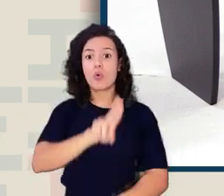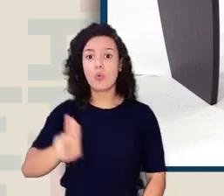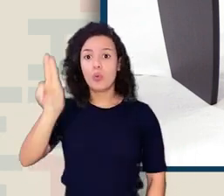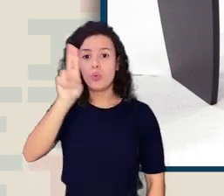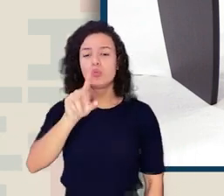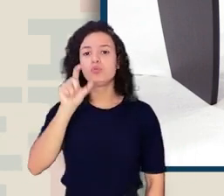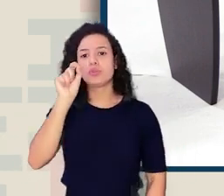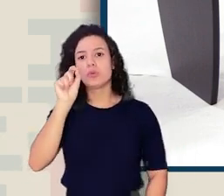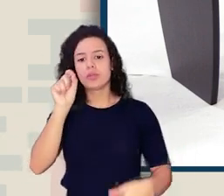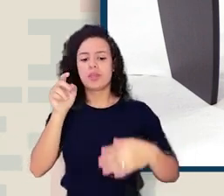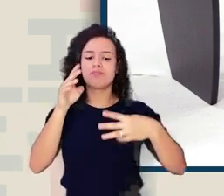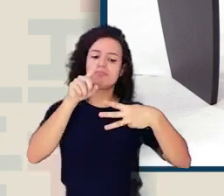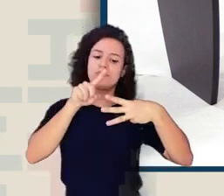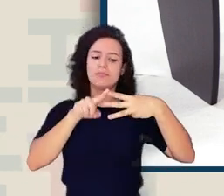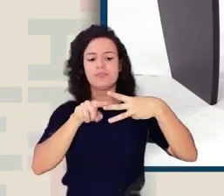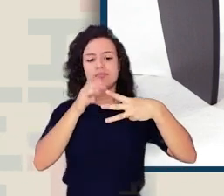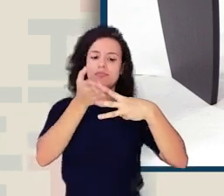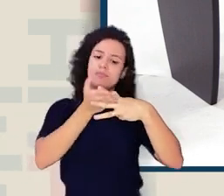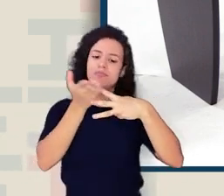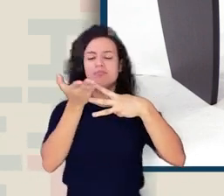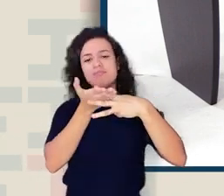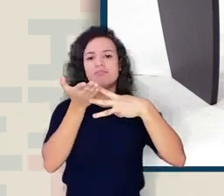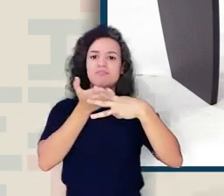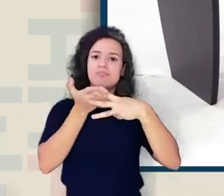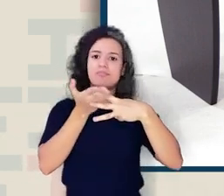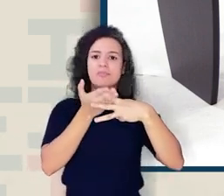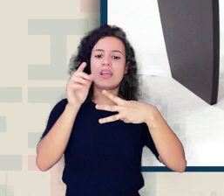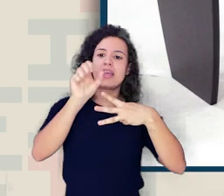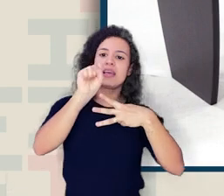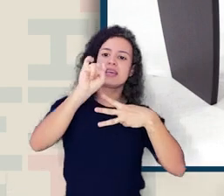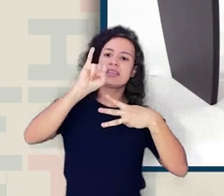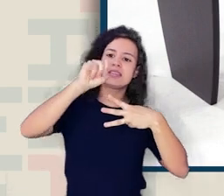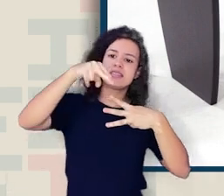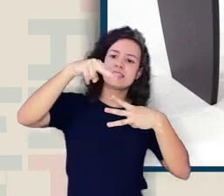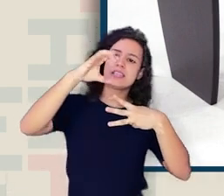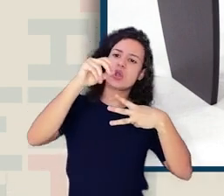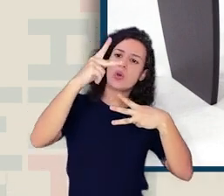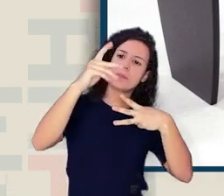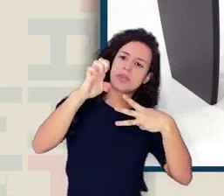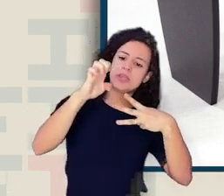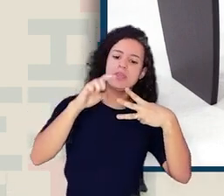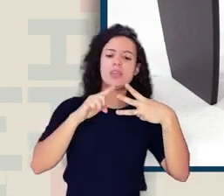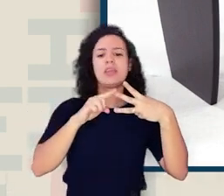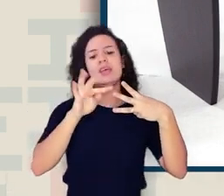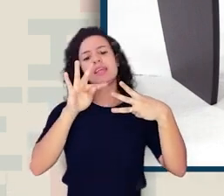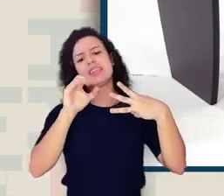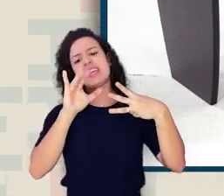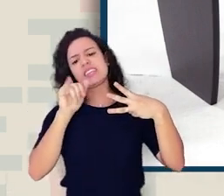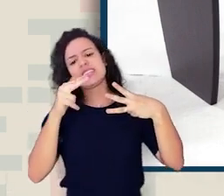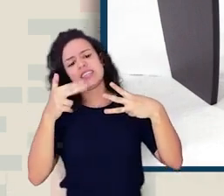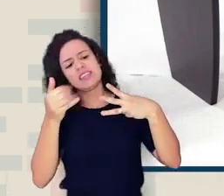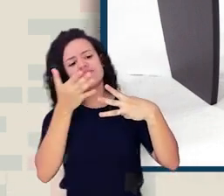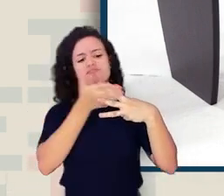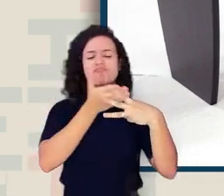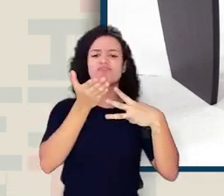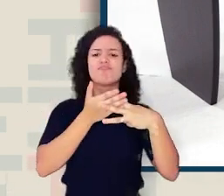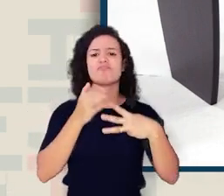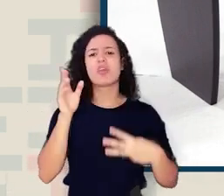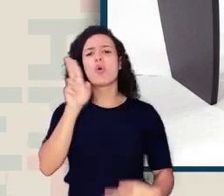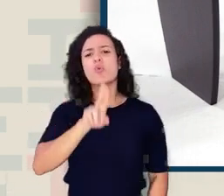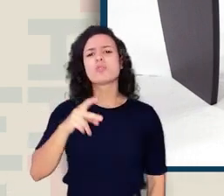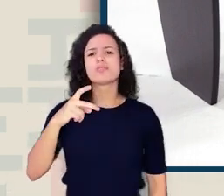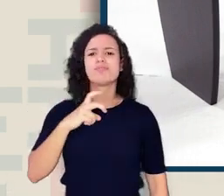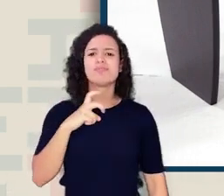trabalham está nesse meio, nem tecina nem síncope, está nesse sentido intervalar